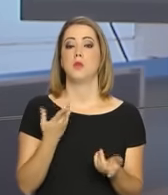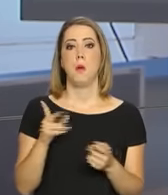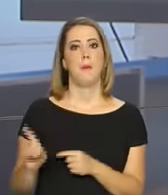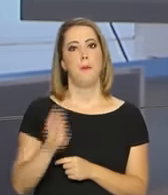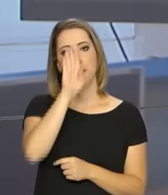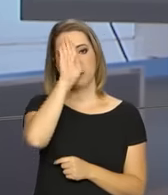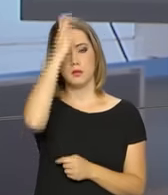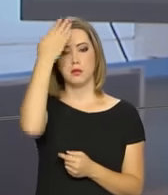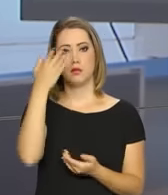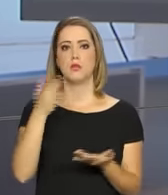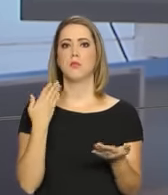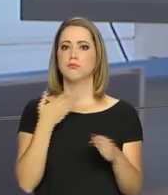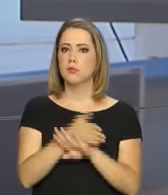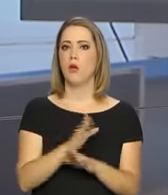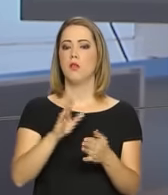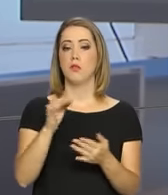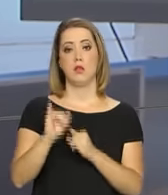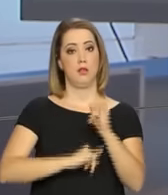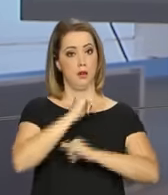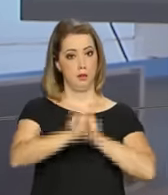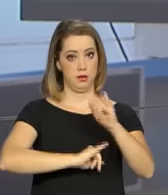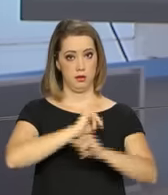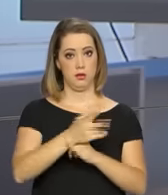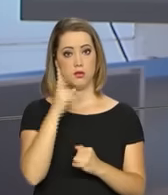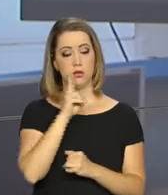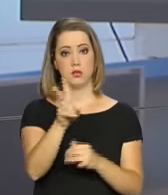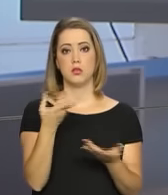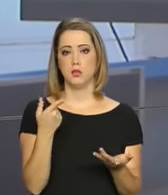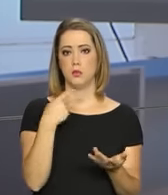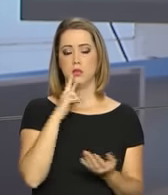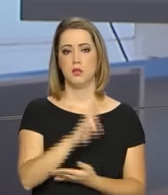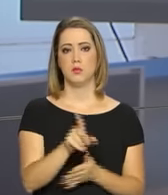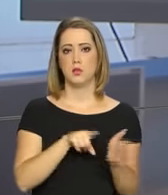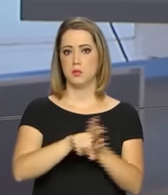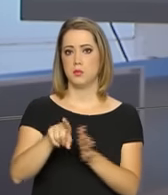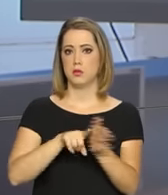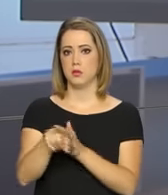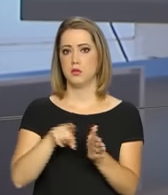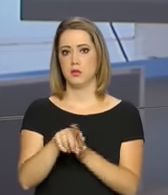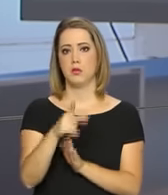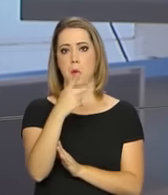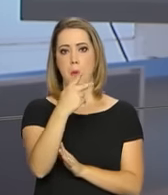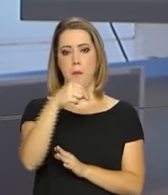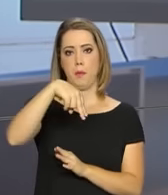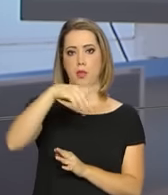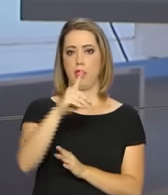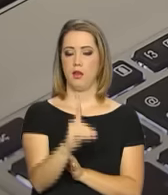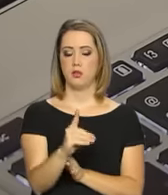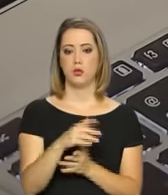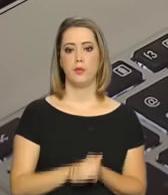principal meio de acesso à internet no país Essa é uma das conclusões da pesquisa Nacional por amostra de domicílios a